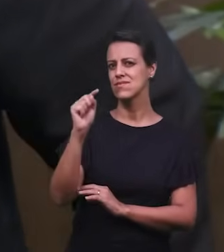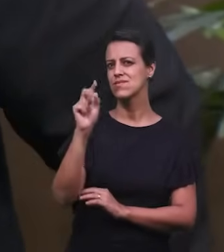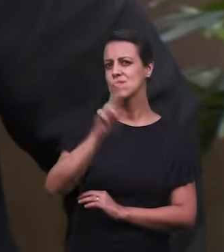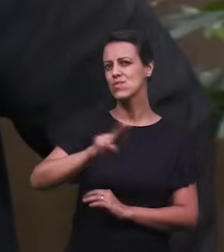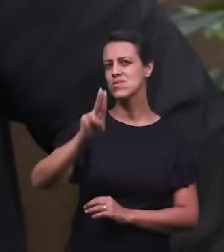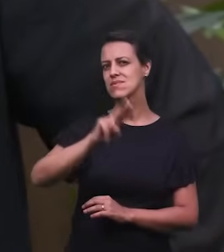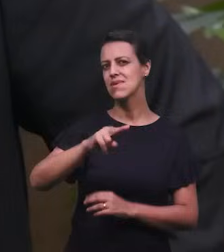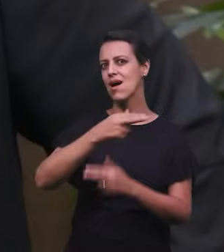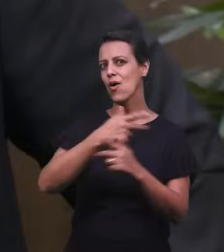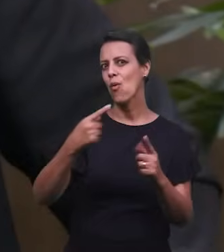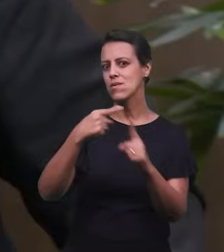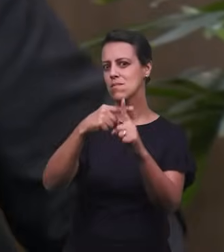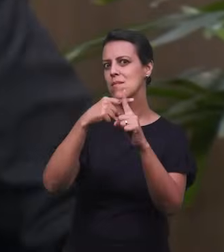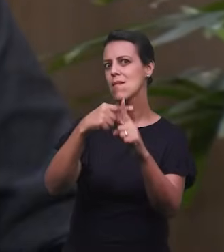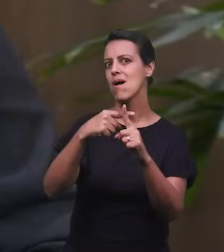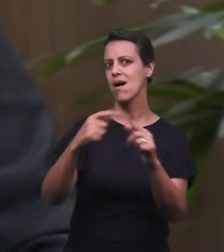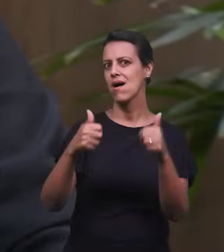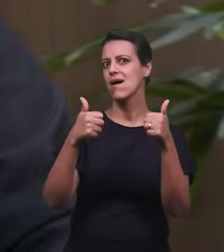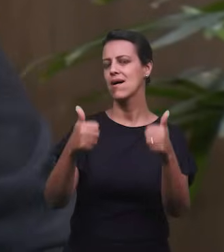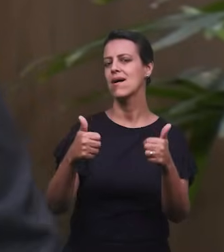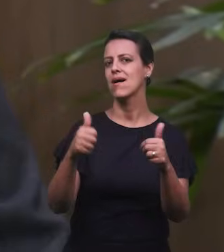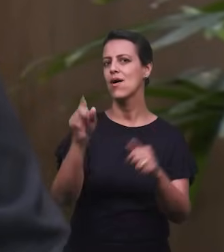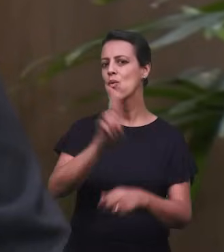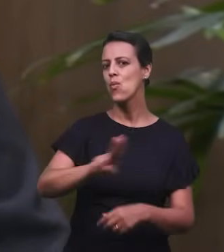de positivo, né?